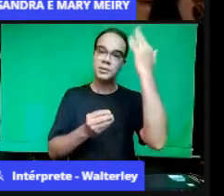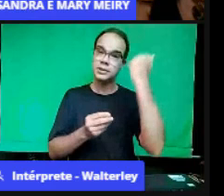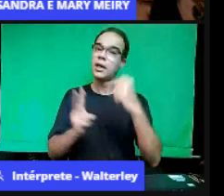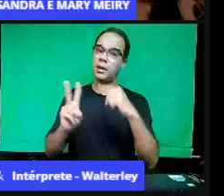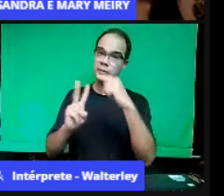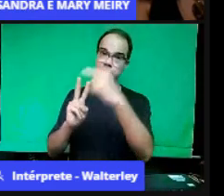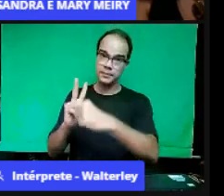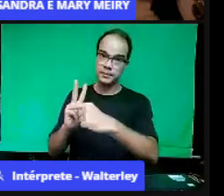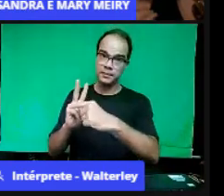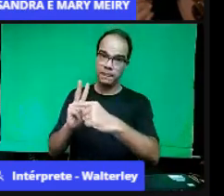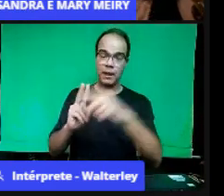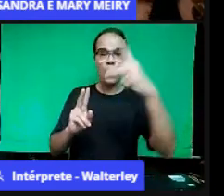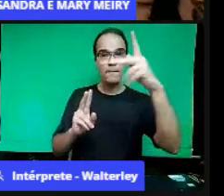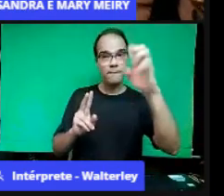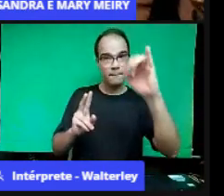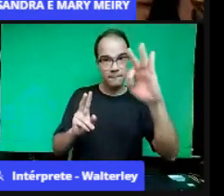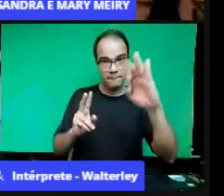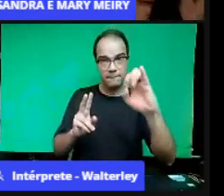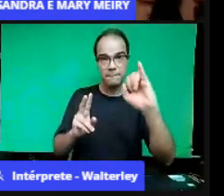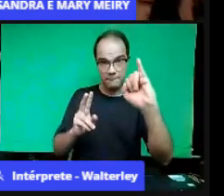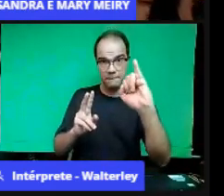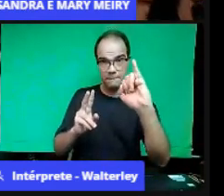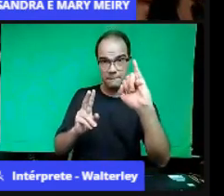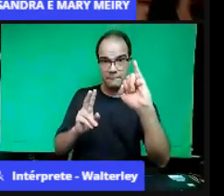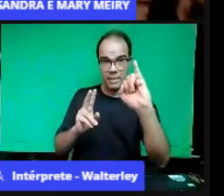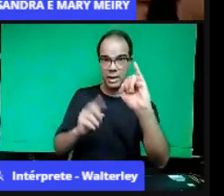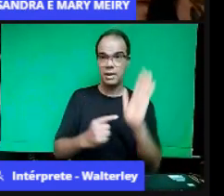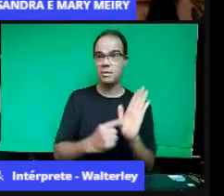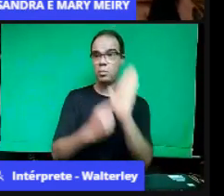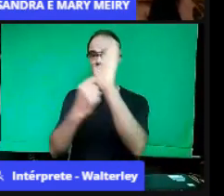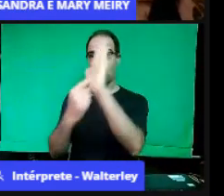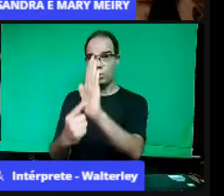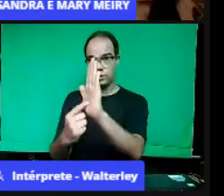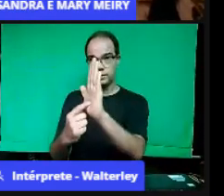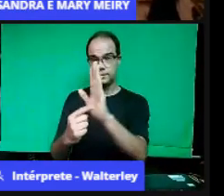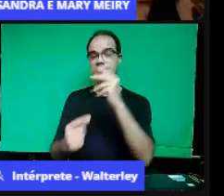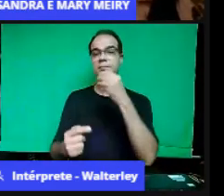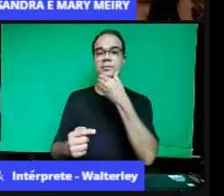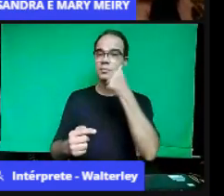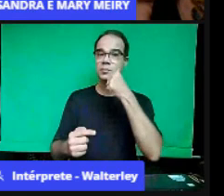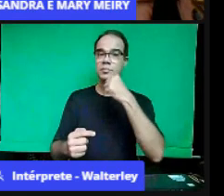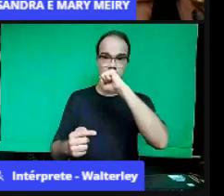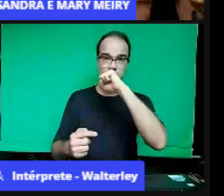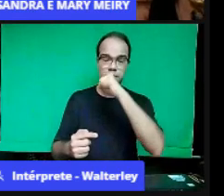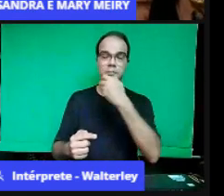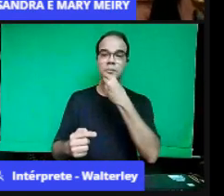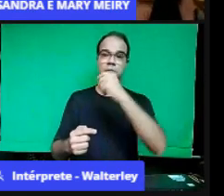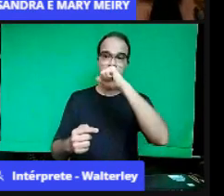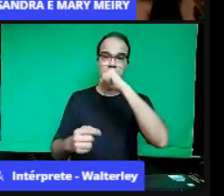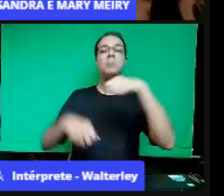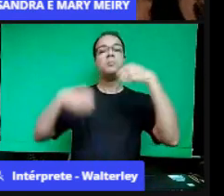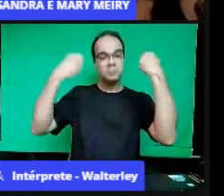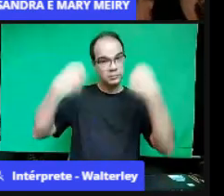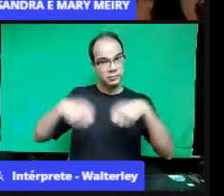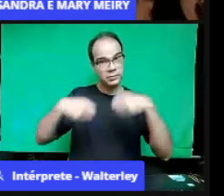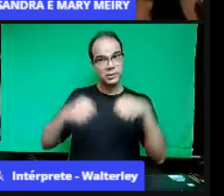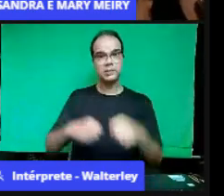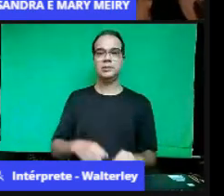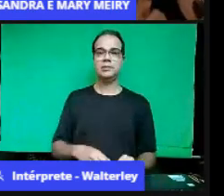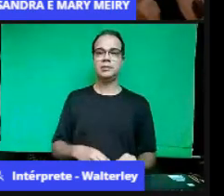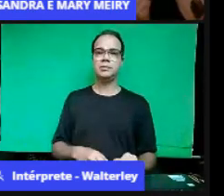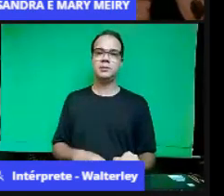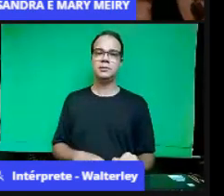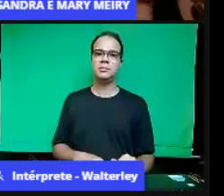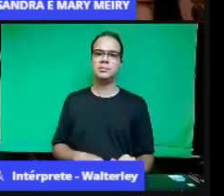esse planejamento. Eles têm o direito de estar com esse planejamento em